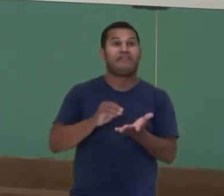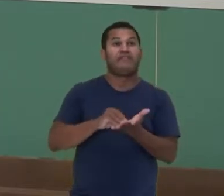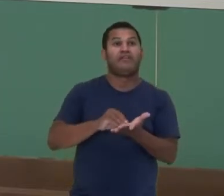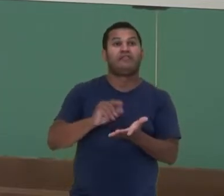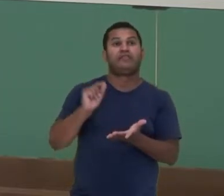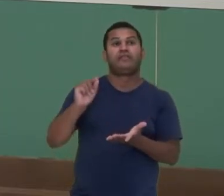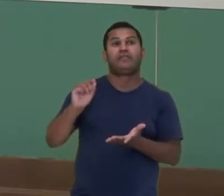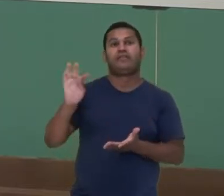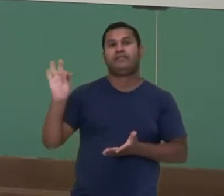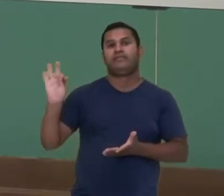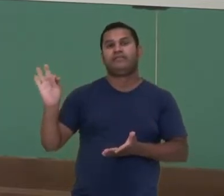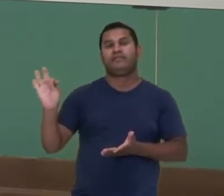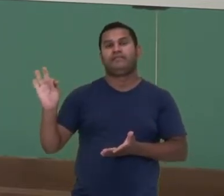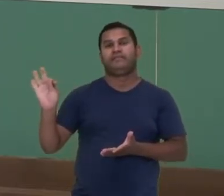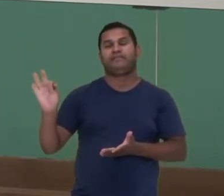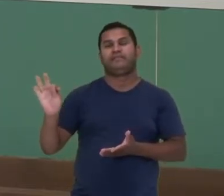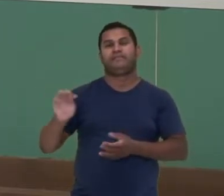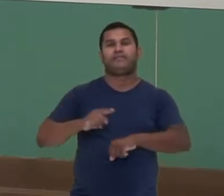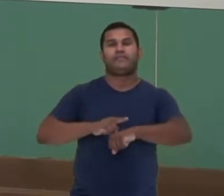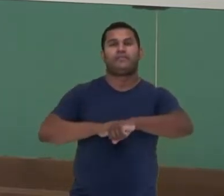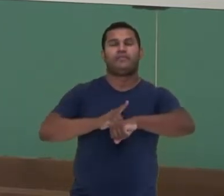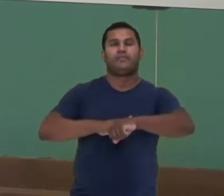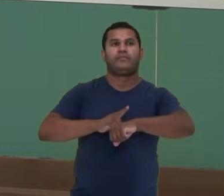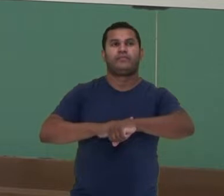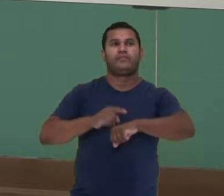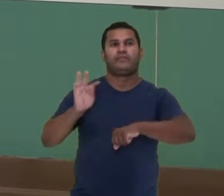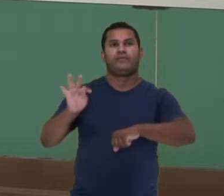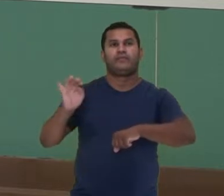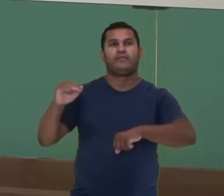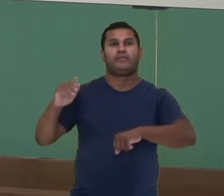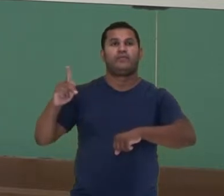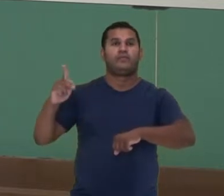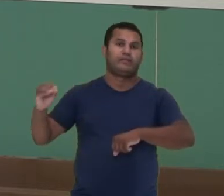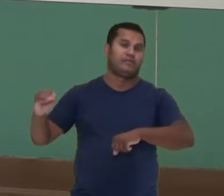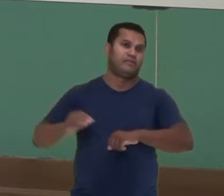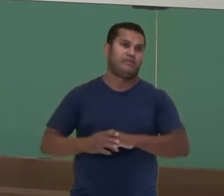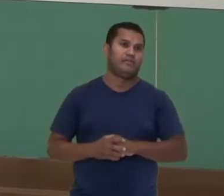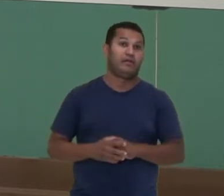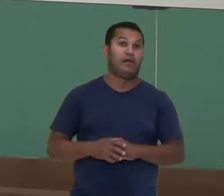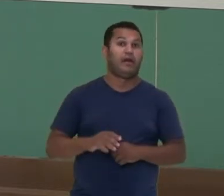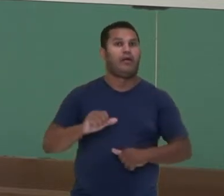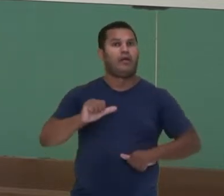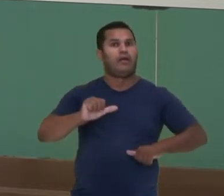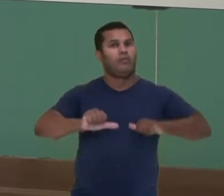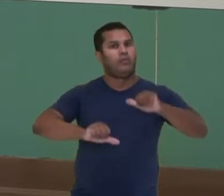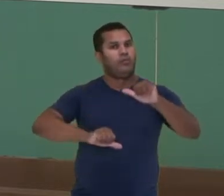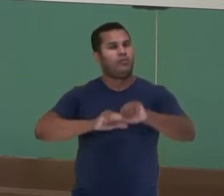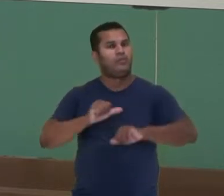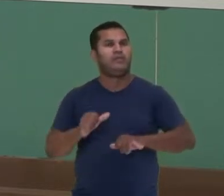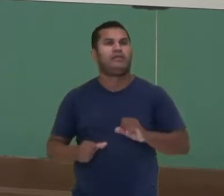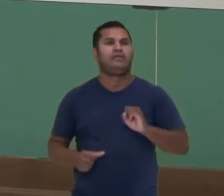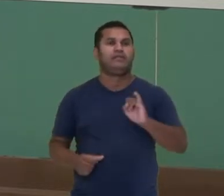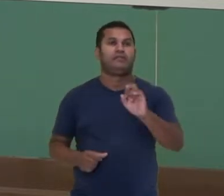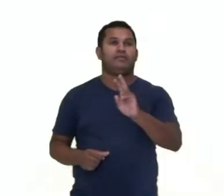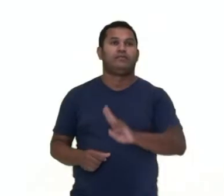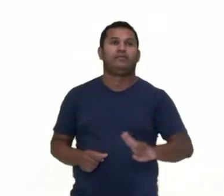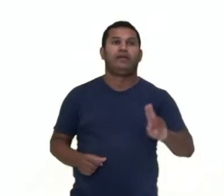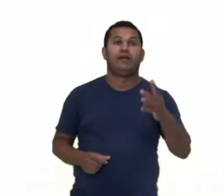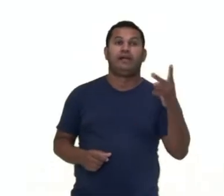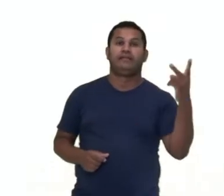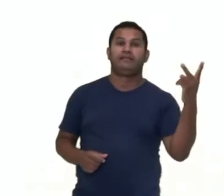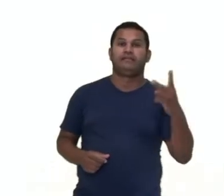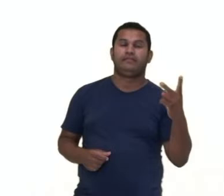Agora, se eu for analisar aqui, testando na segunda função, que é a função horária da posição, eu vou ter o seguinte, que vai